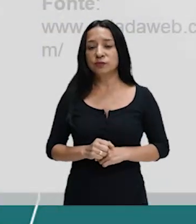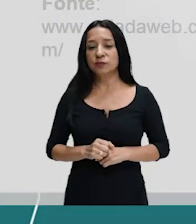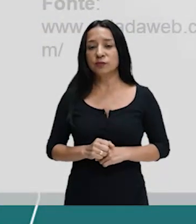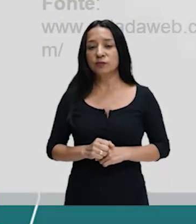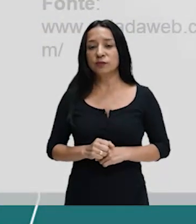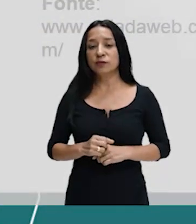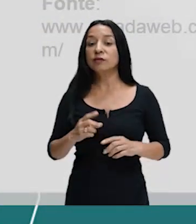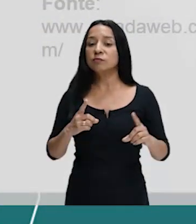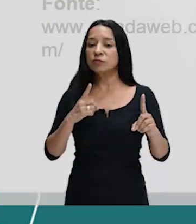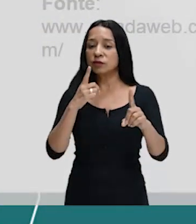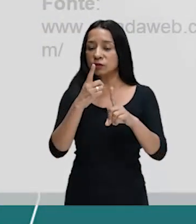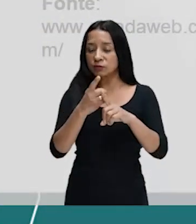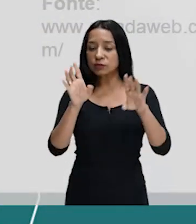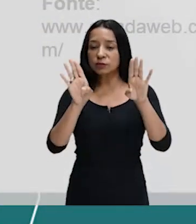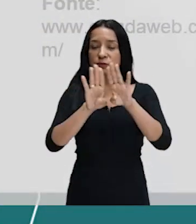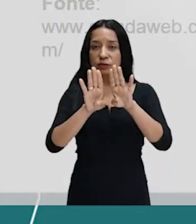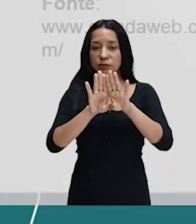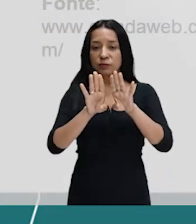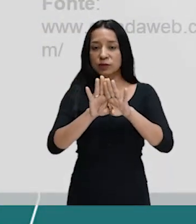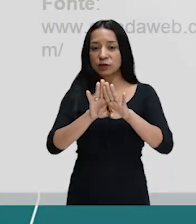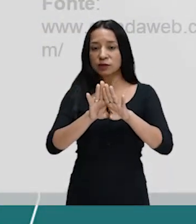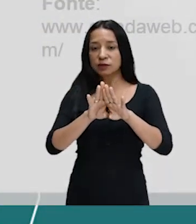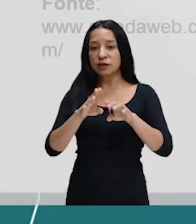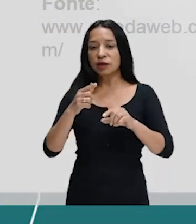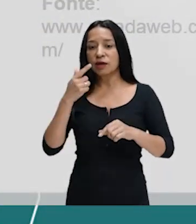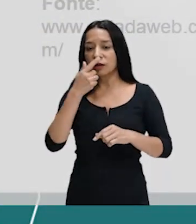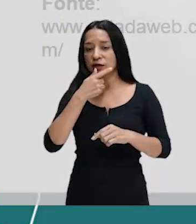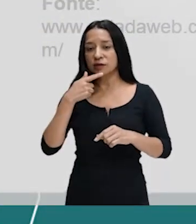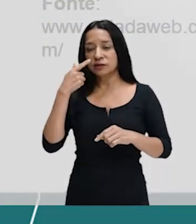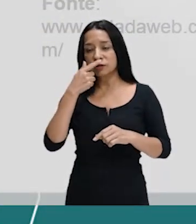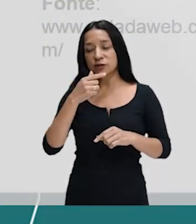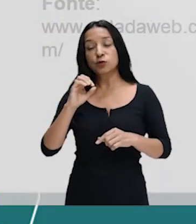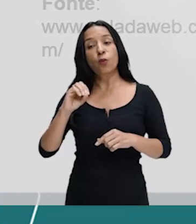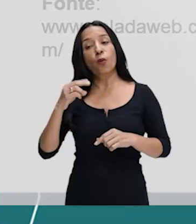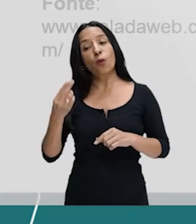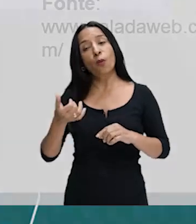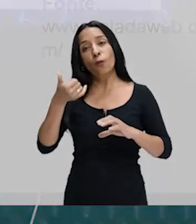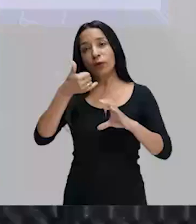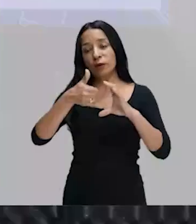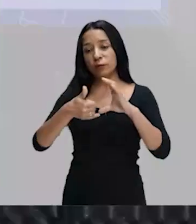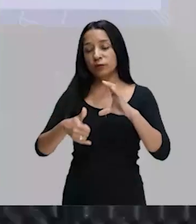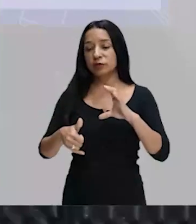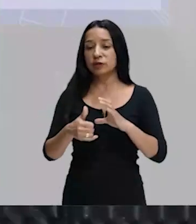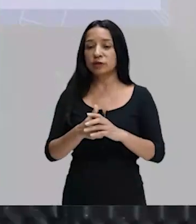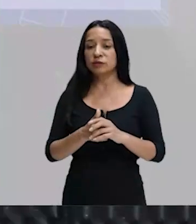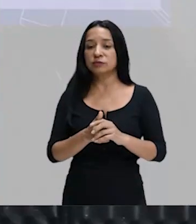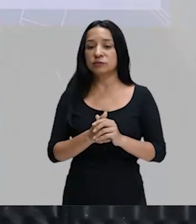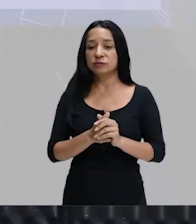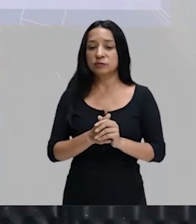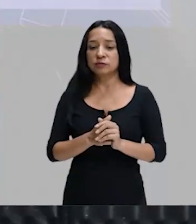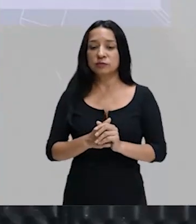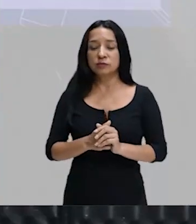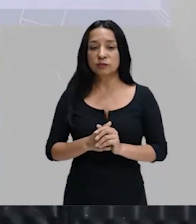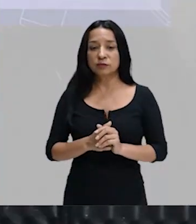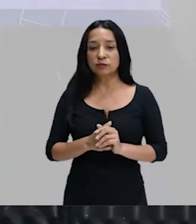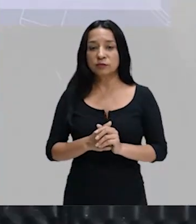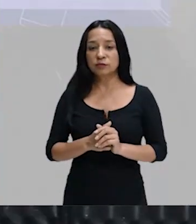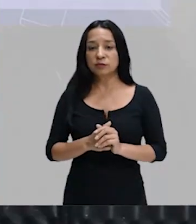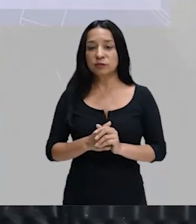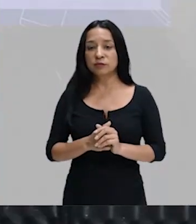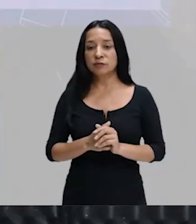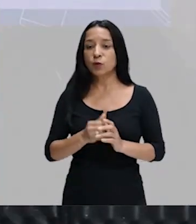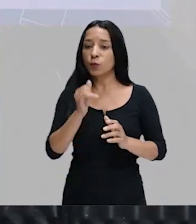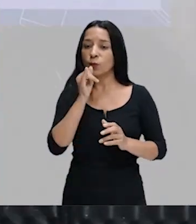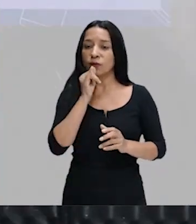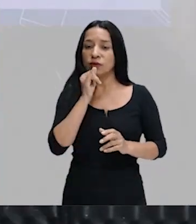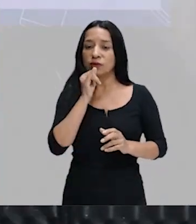nós encontramos também, pessoal, glicídio ou carboidrato nos ácidos nucleicos, né, que é o